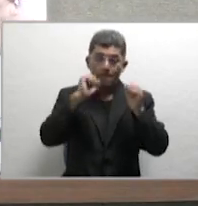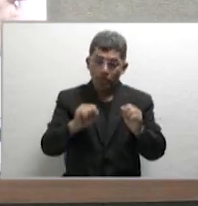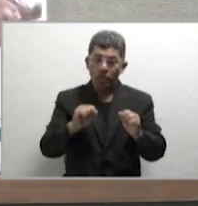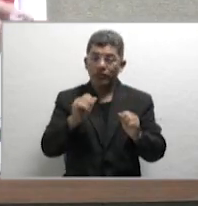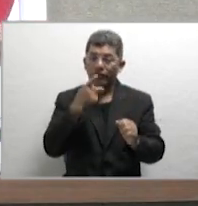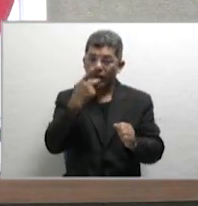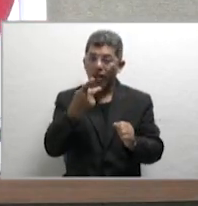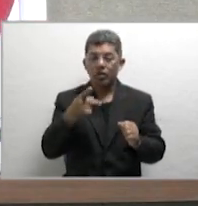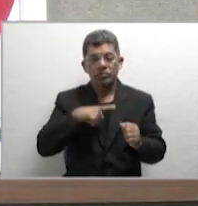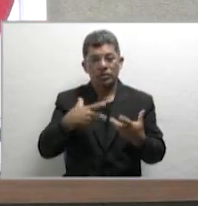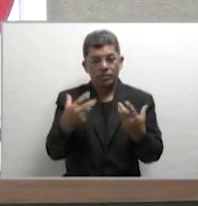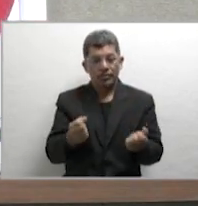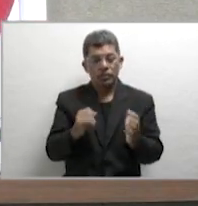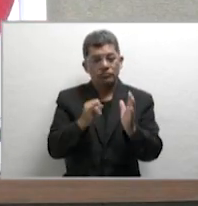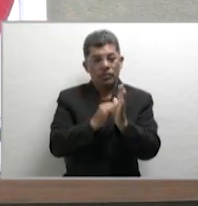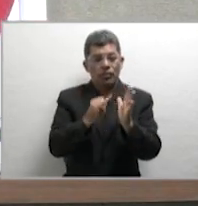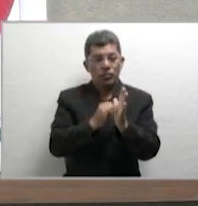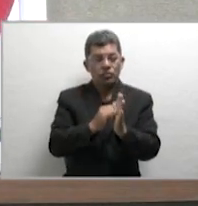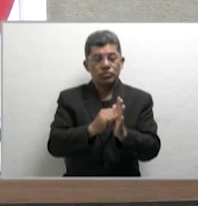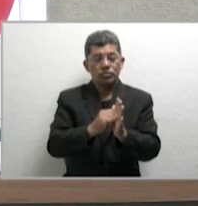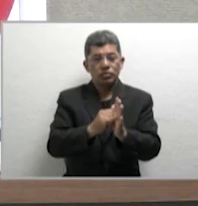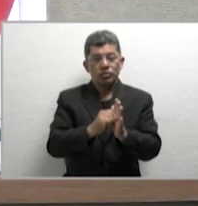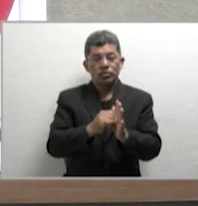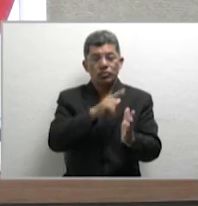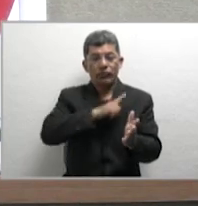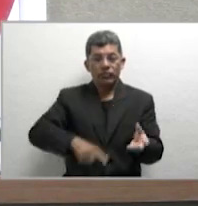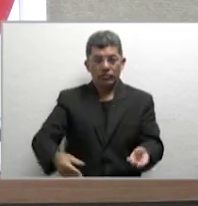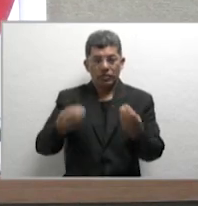recebendo benefício do governo, eu preciso cumprir aquilo